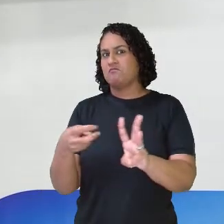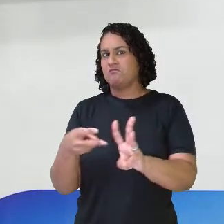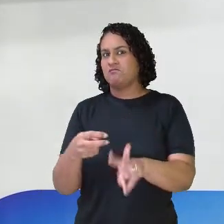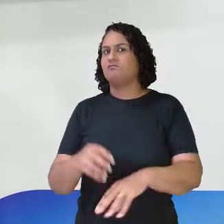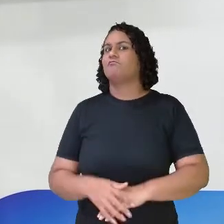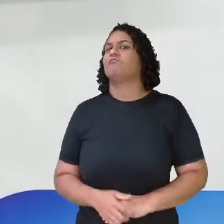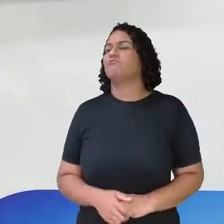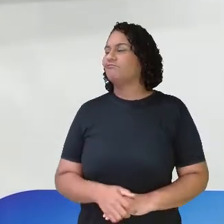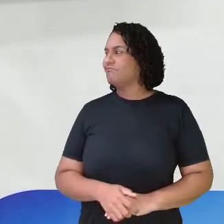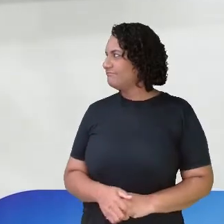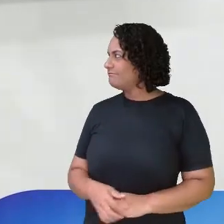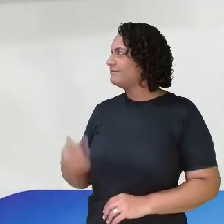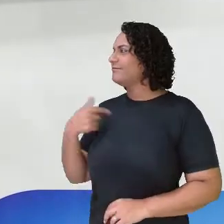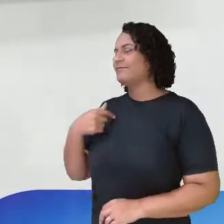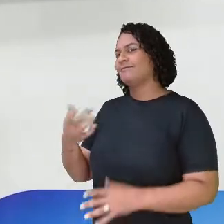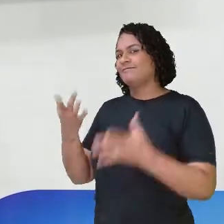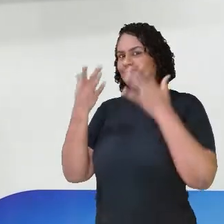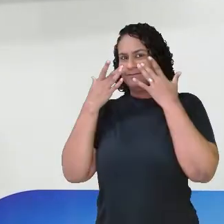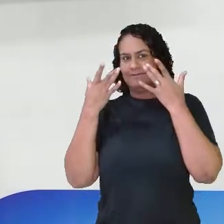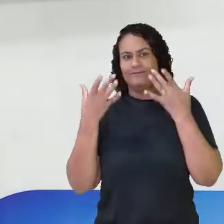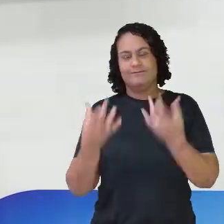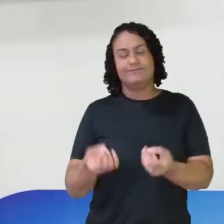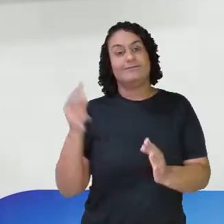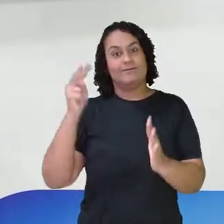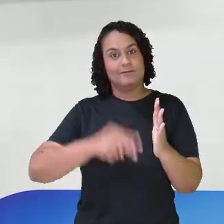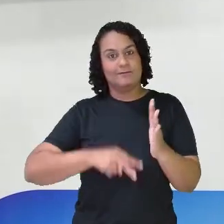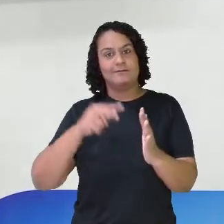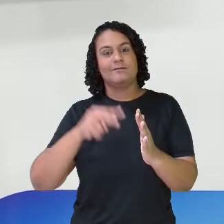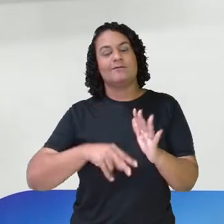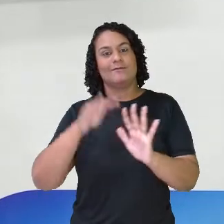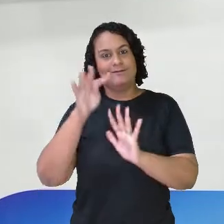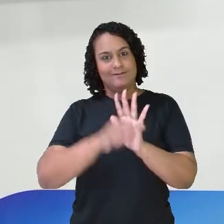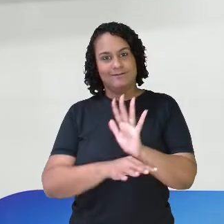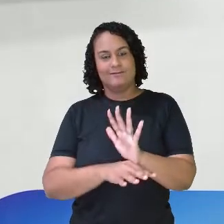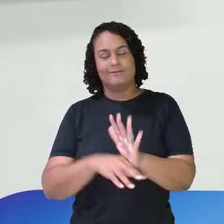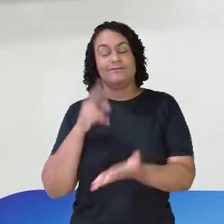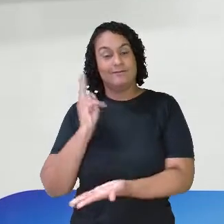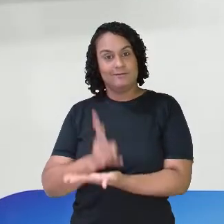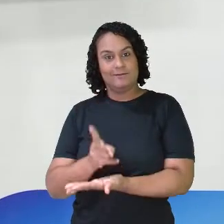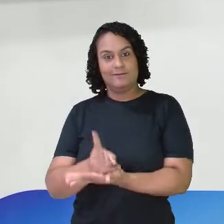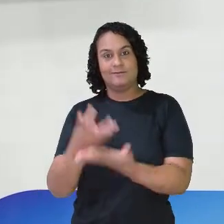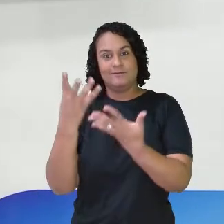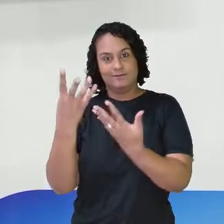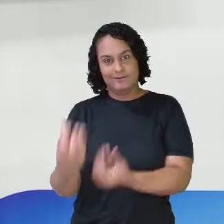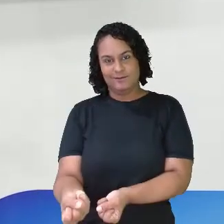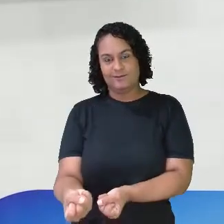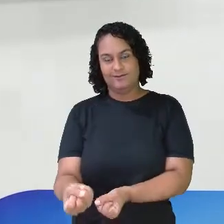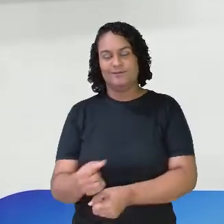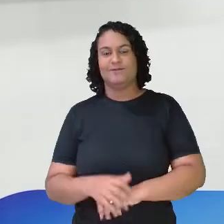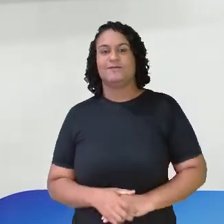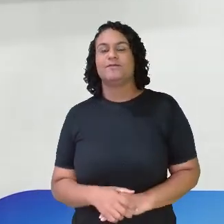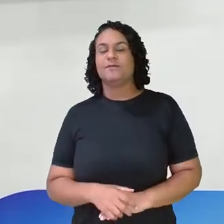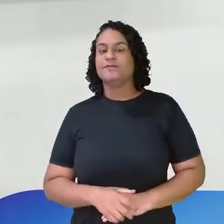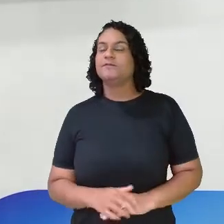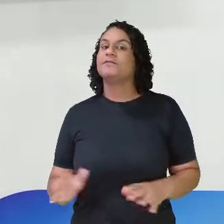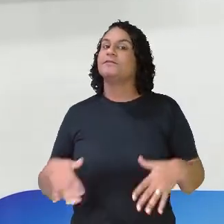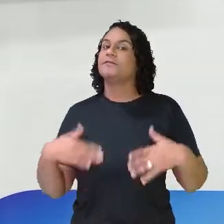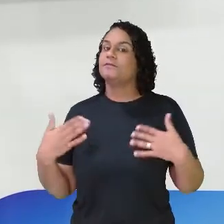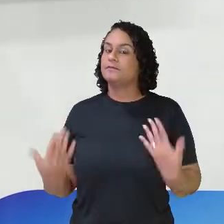eu estava atenta às leituras. Vamos seguindo a nossa aula. Bom,